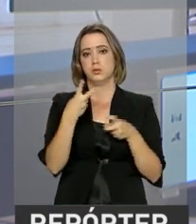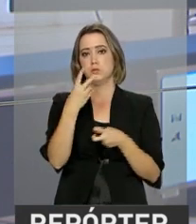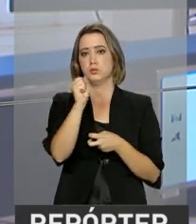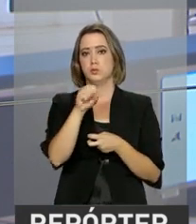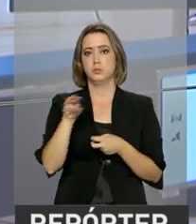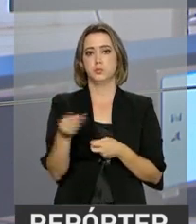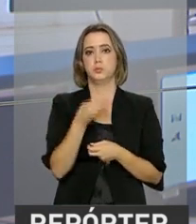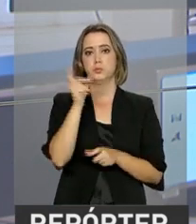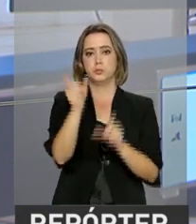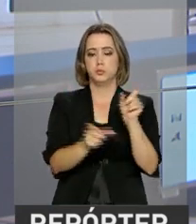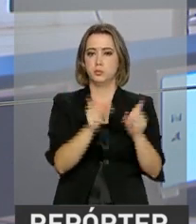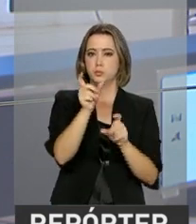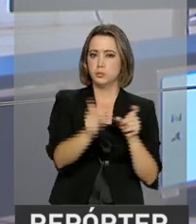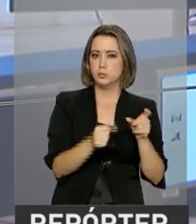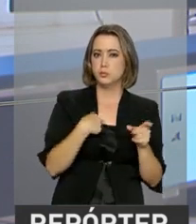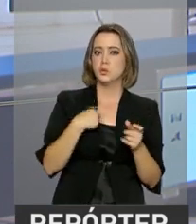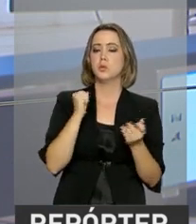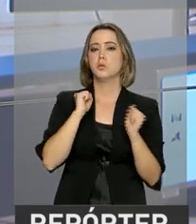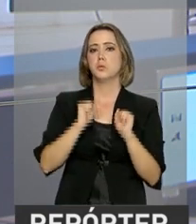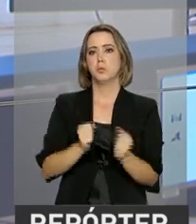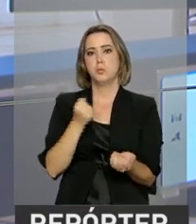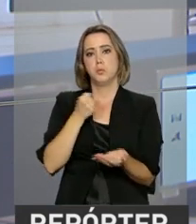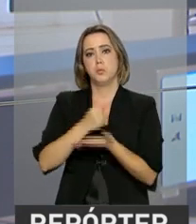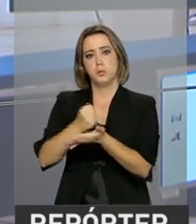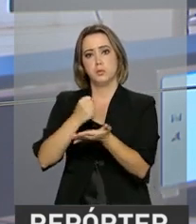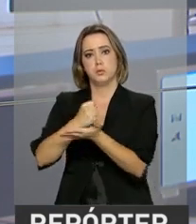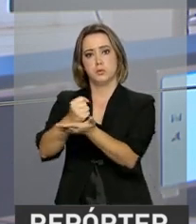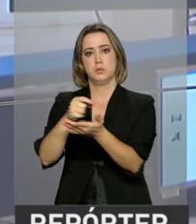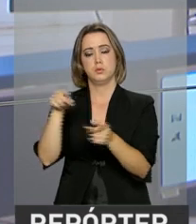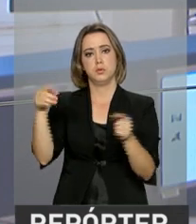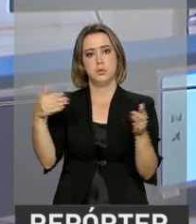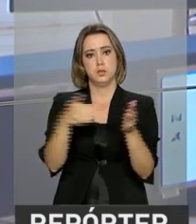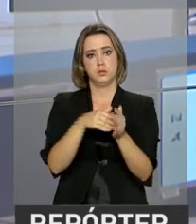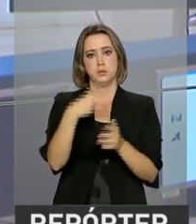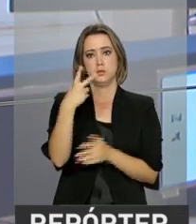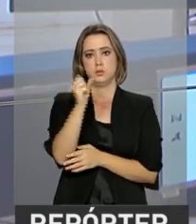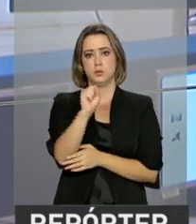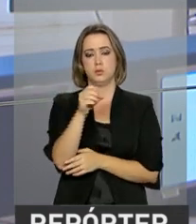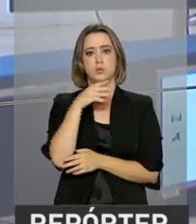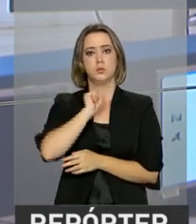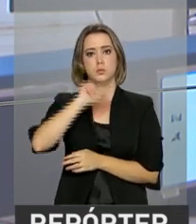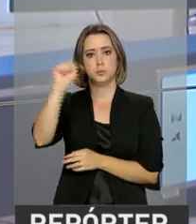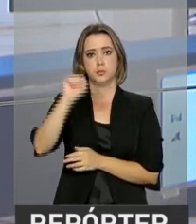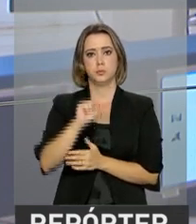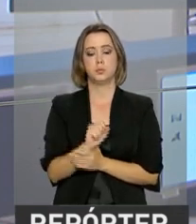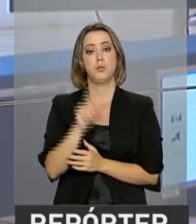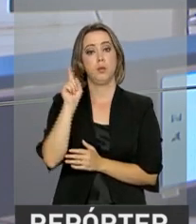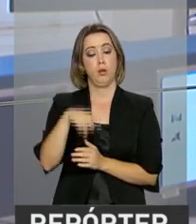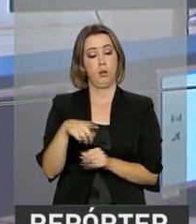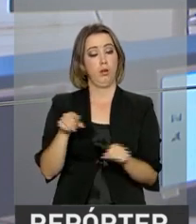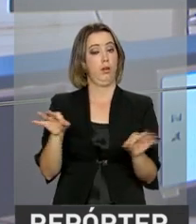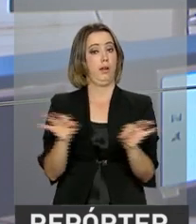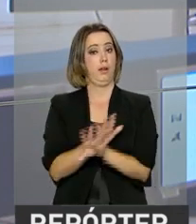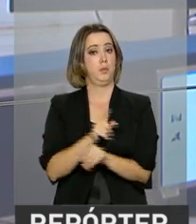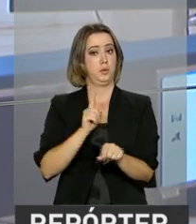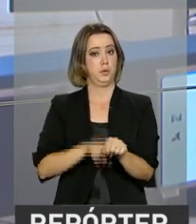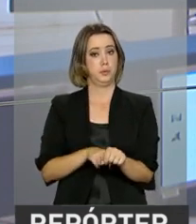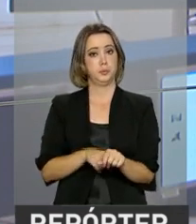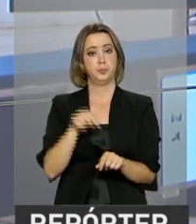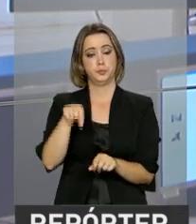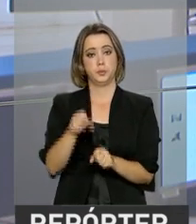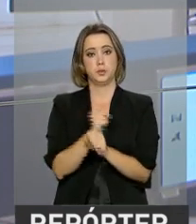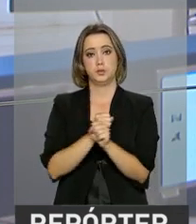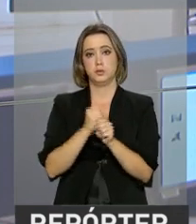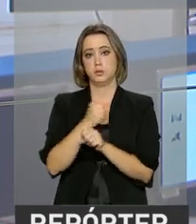que 28 milhões 300.000 contribuintes entreguem a declaração até o dia 28 de Abril que é o prazo final Neste